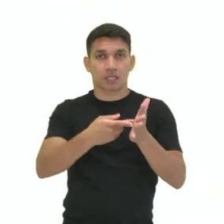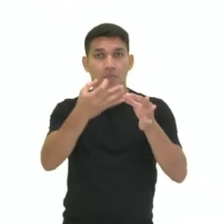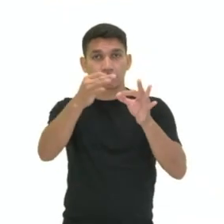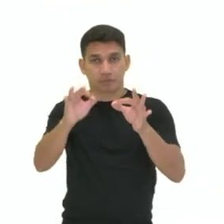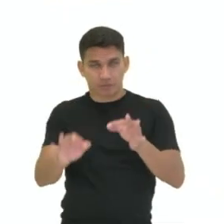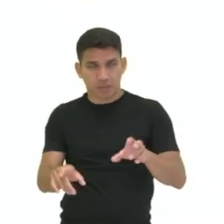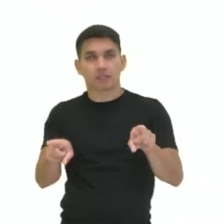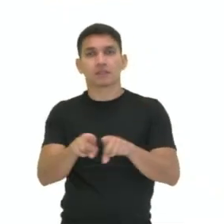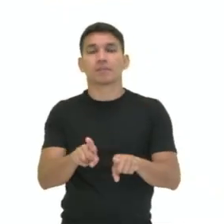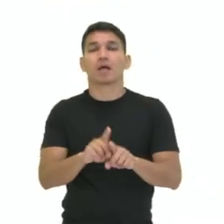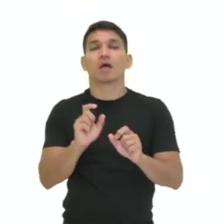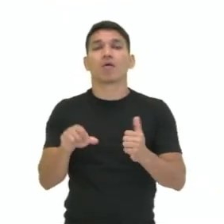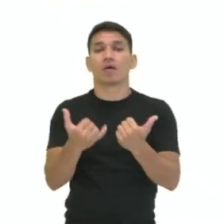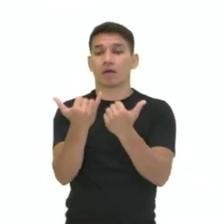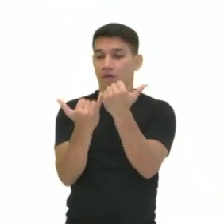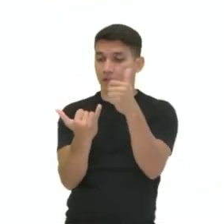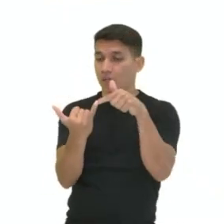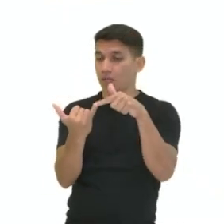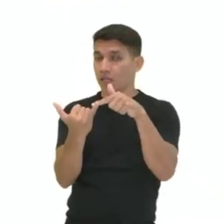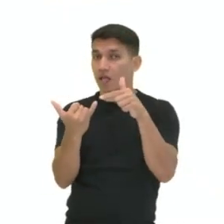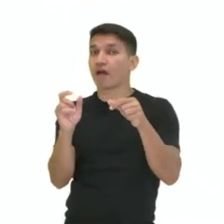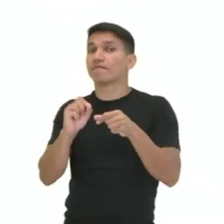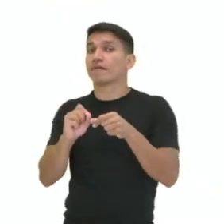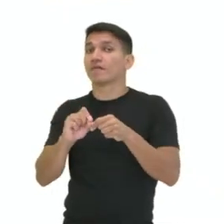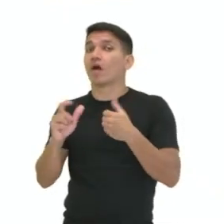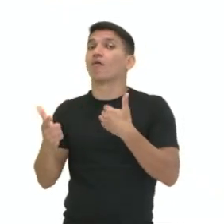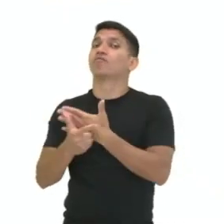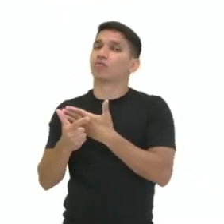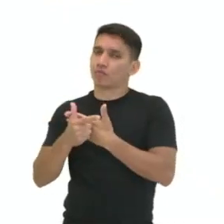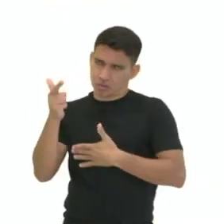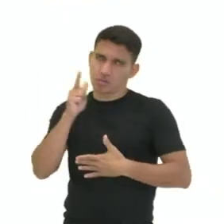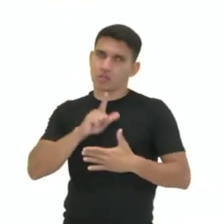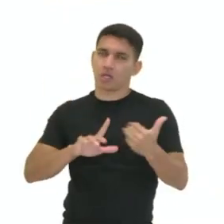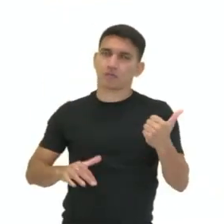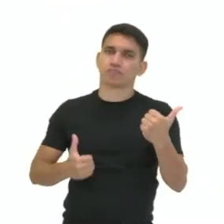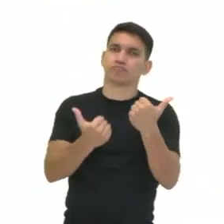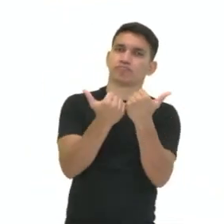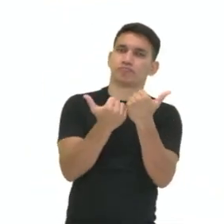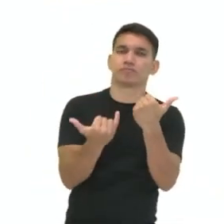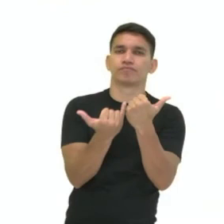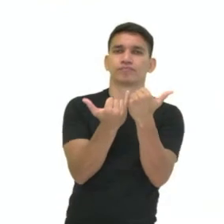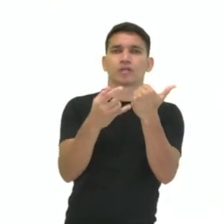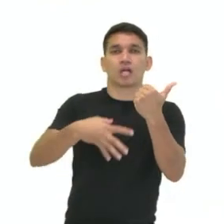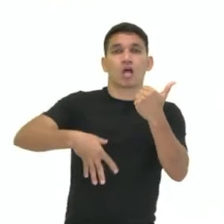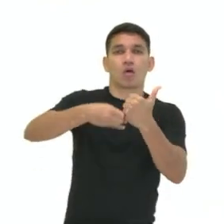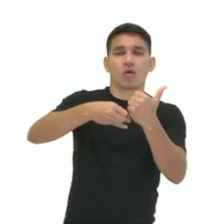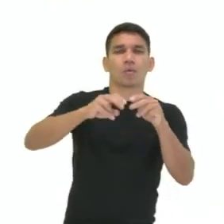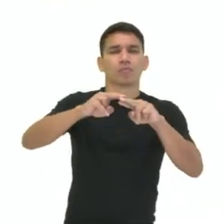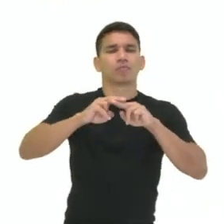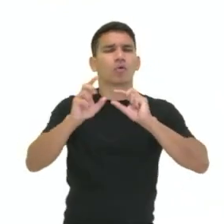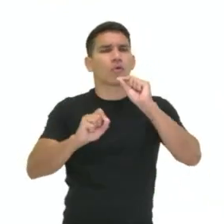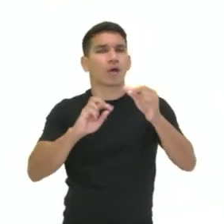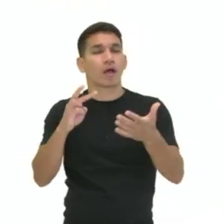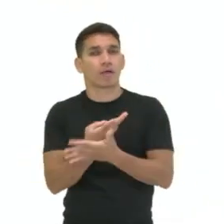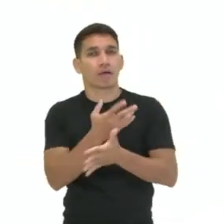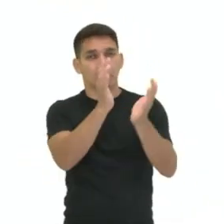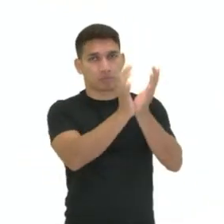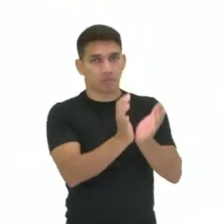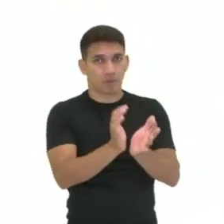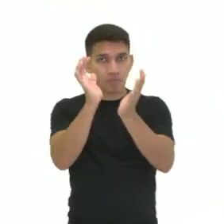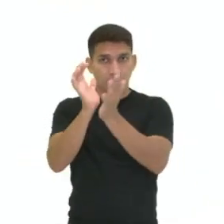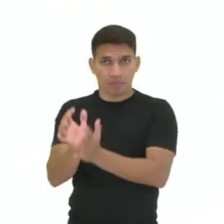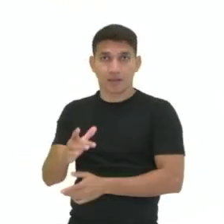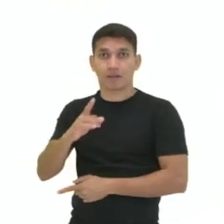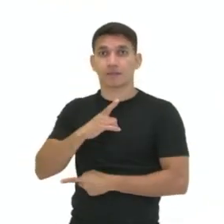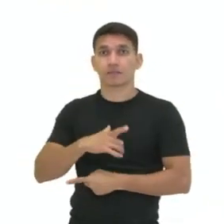em relação à principal uma determinada função sintática. A partir dessa função, essas orações se classificam em orações